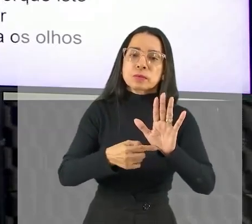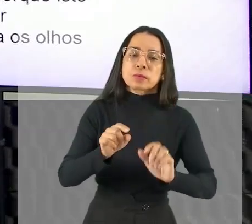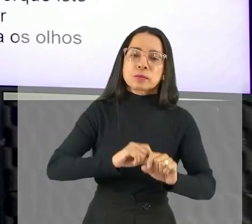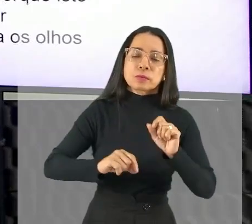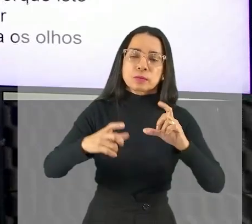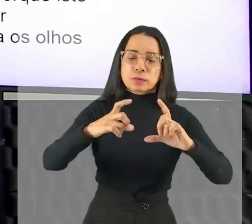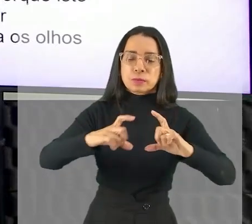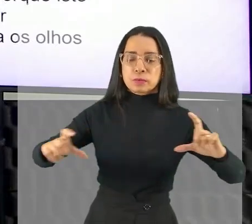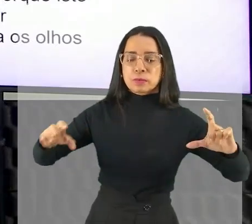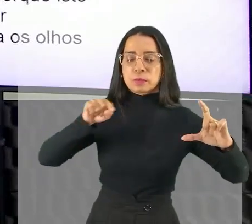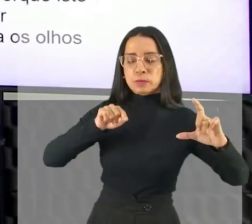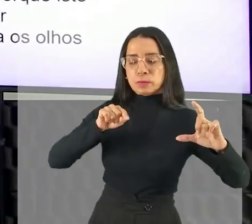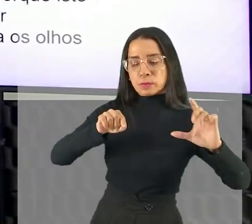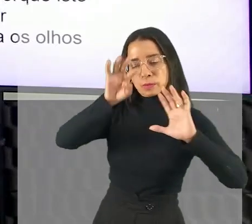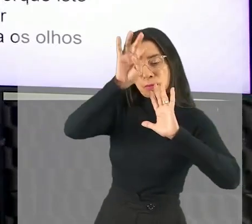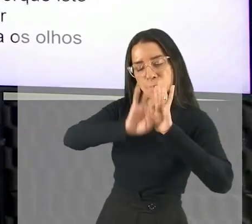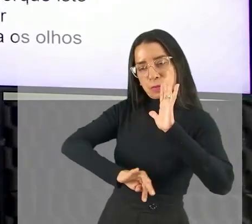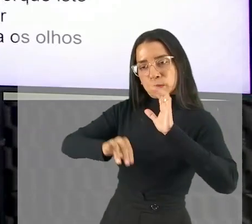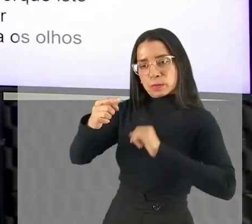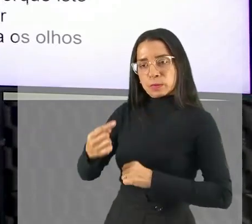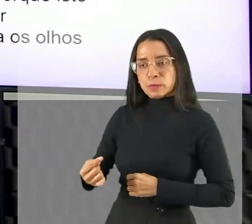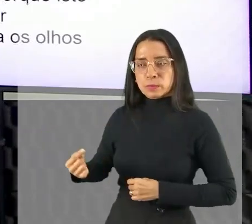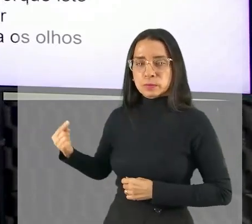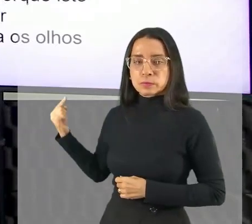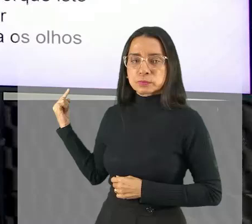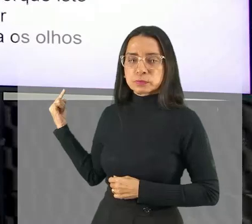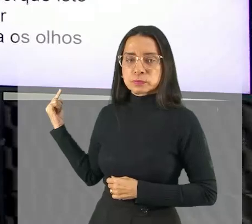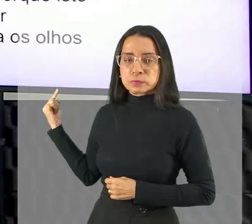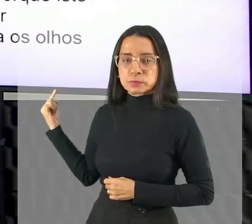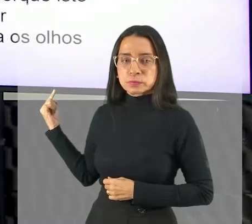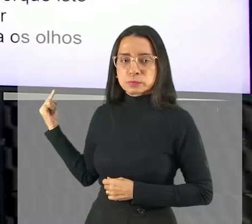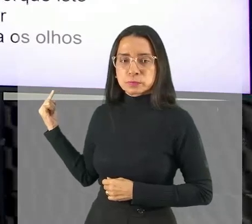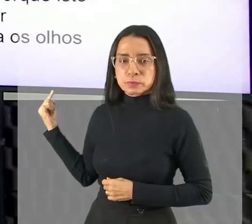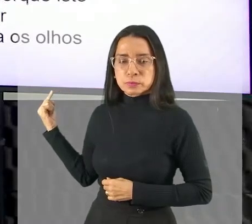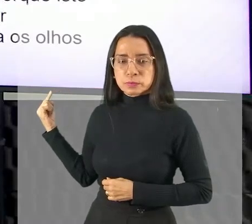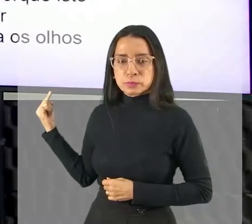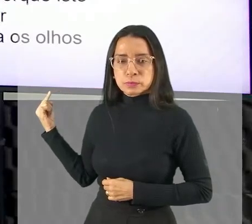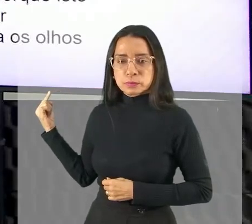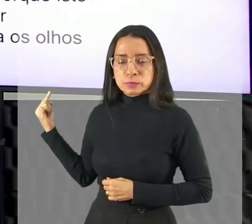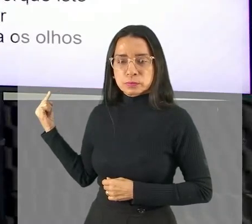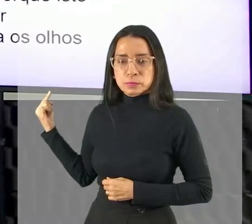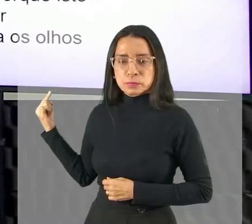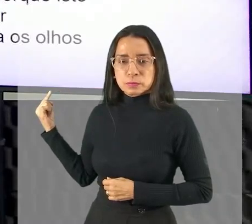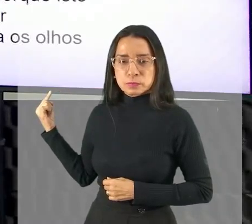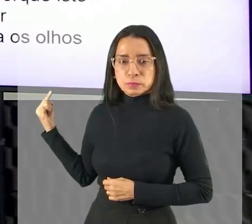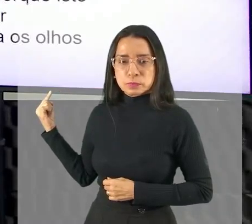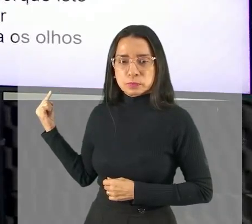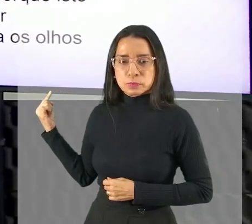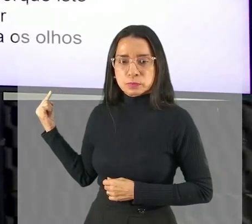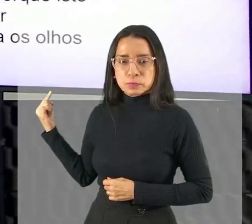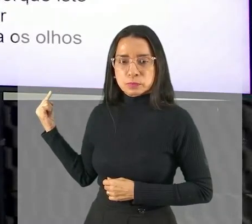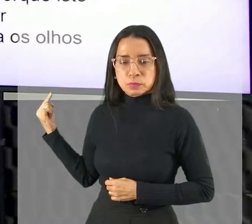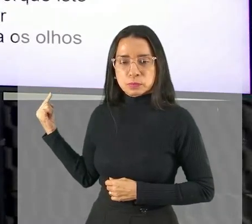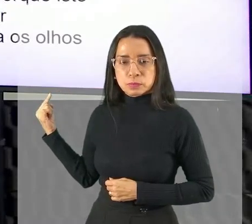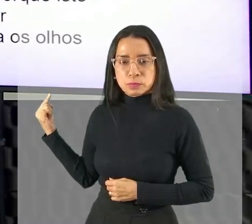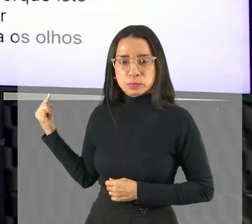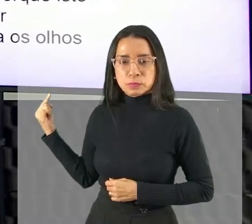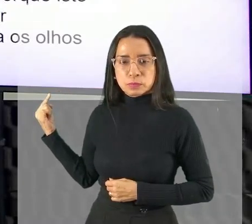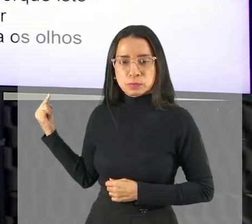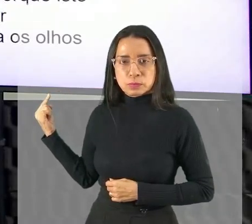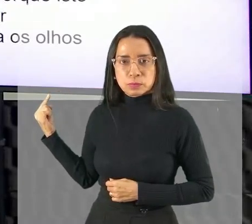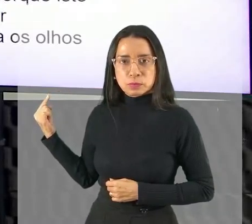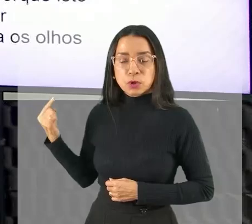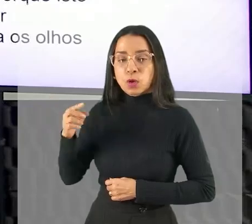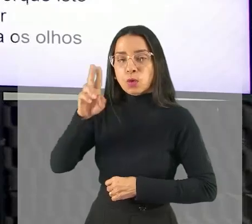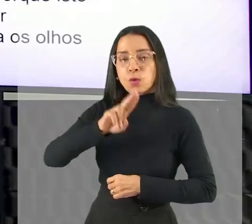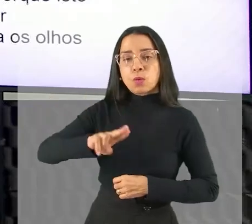trecho. Naquele tempo, contava apenas uns 15 ou 16 anos. Quando ele usa